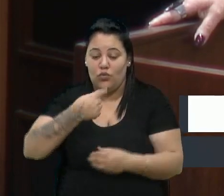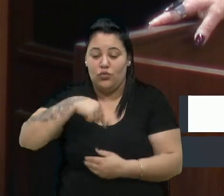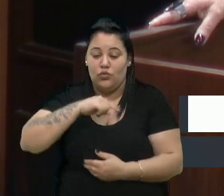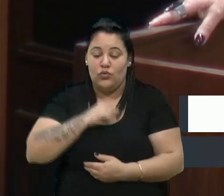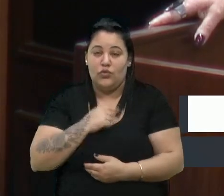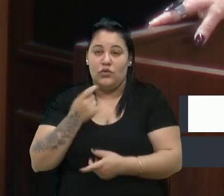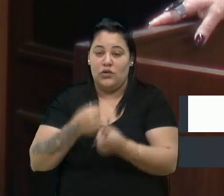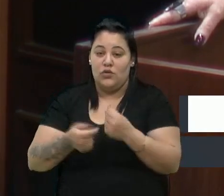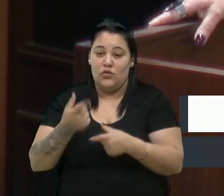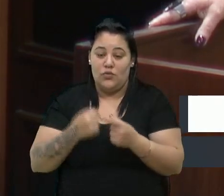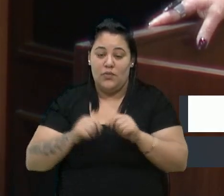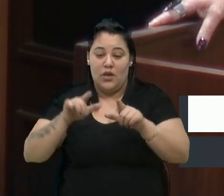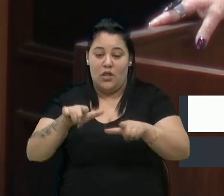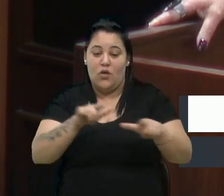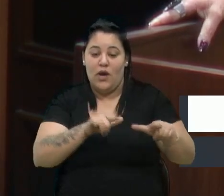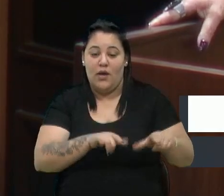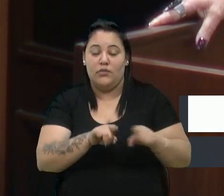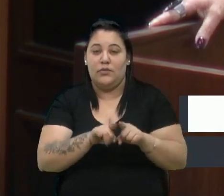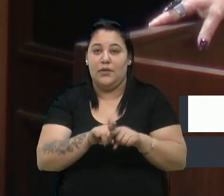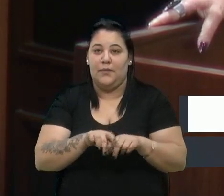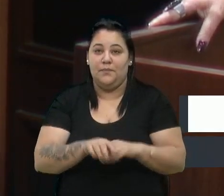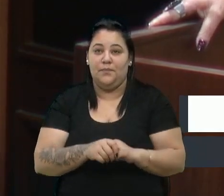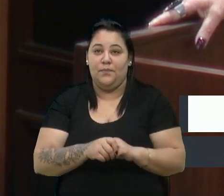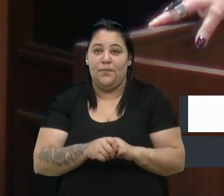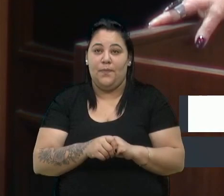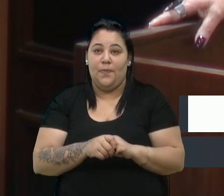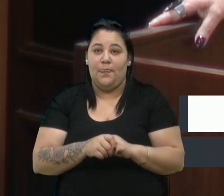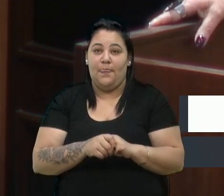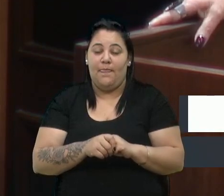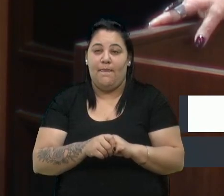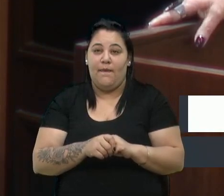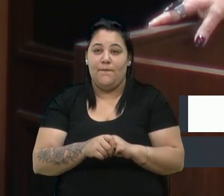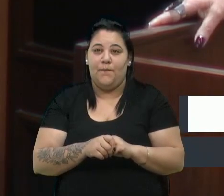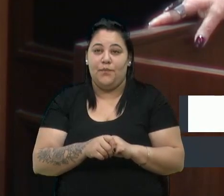economia local. Nós tiramos também como